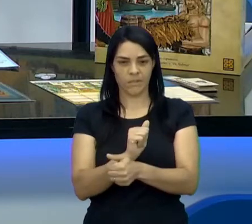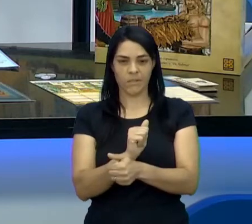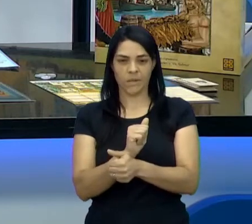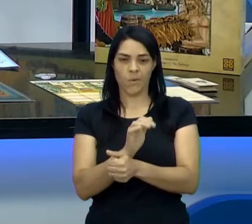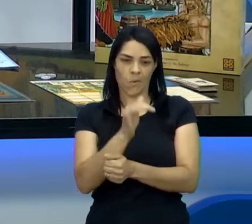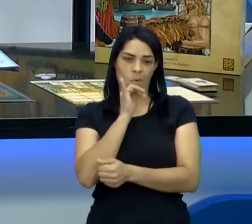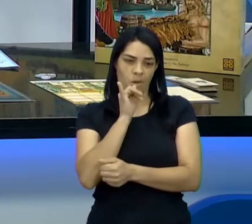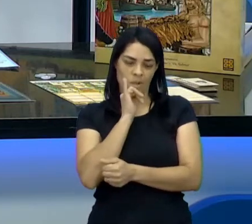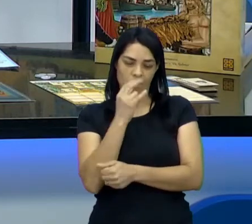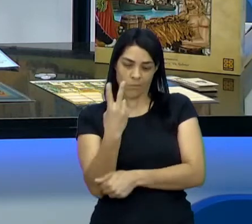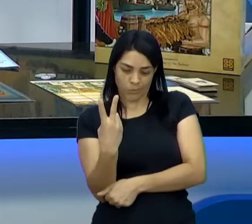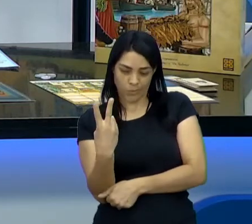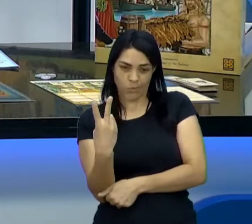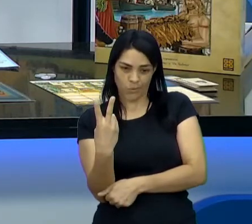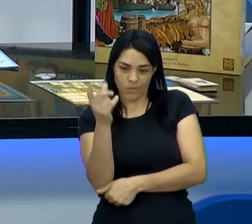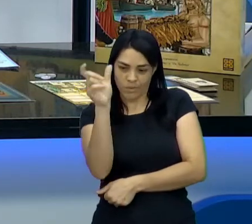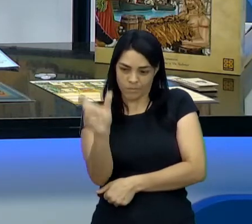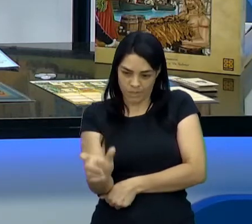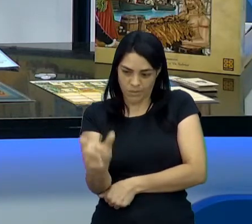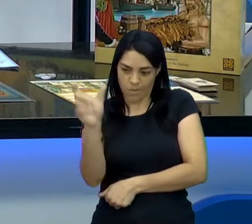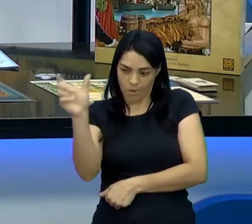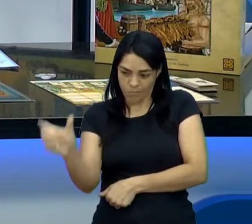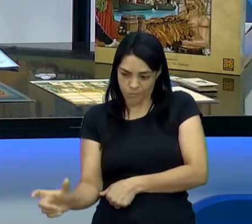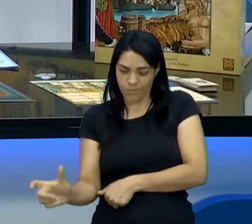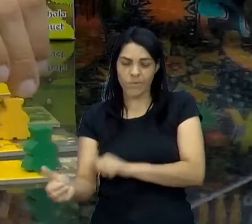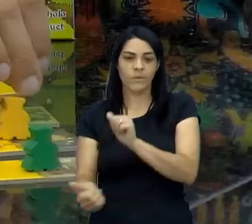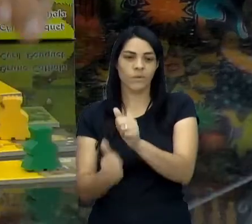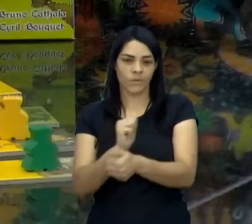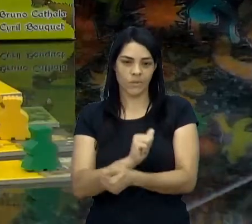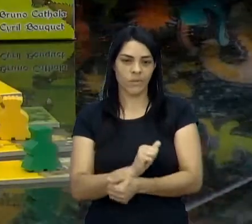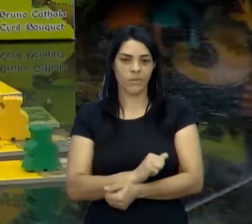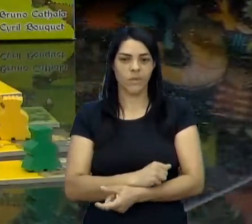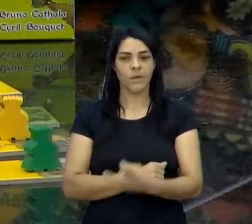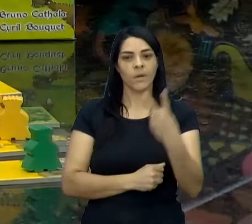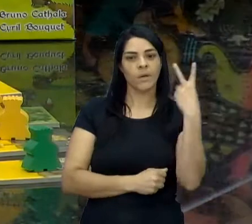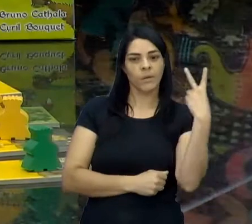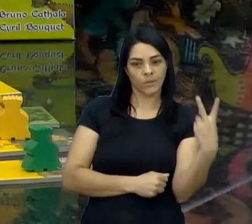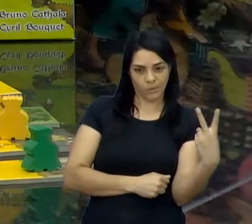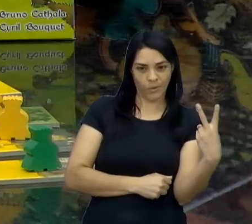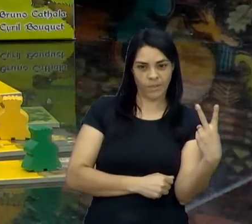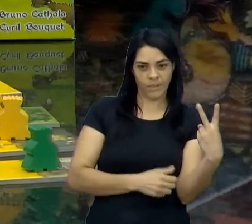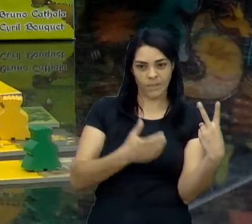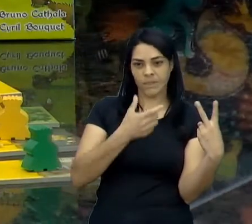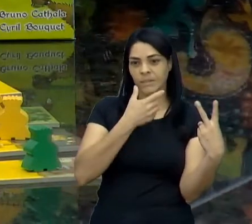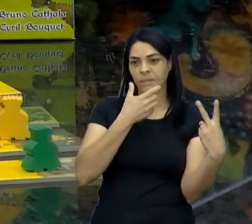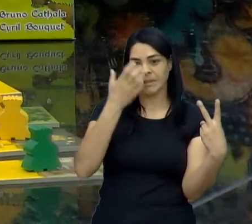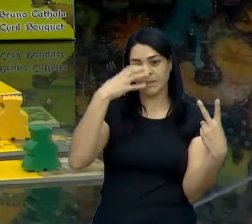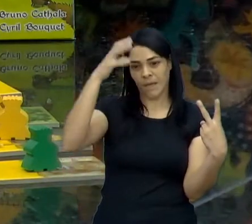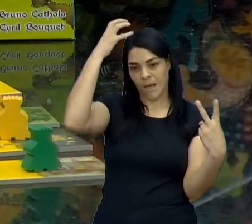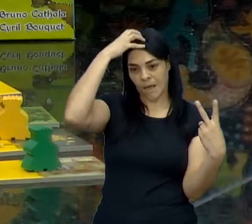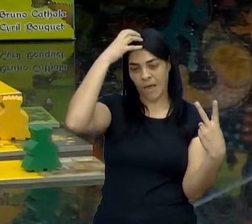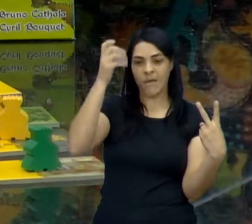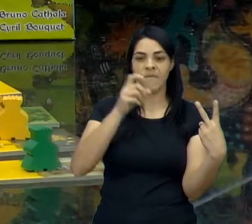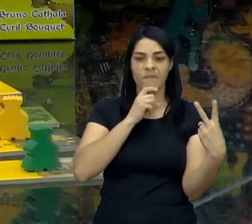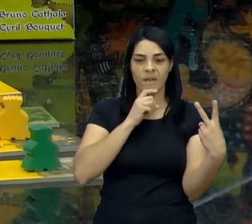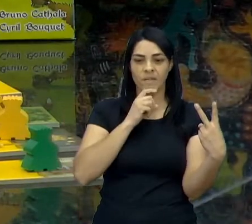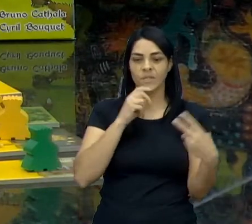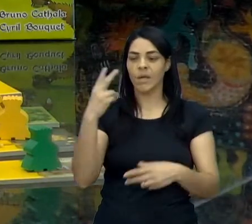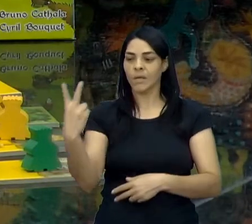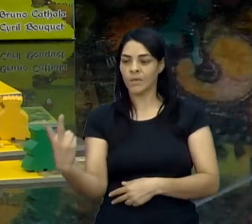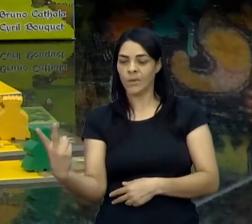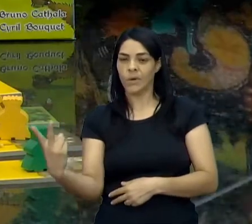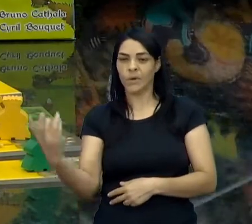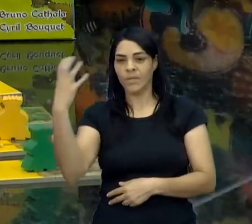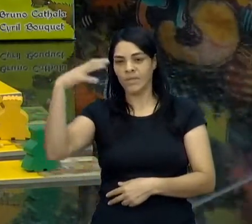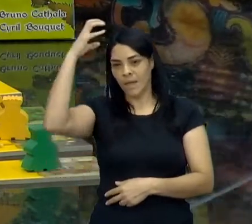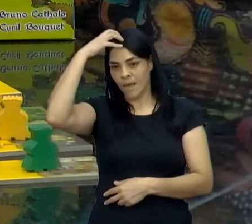2 jogadores, então tem 2 reis de cada jogador. Tem 2 reis verdes e 2 reis amarelos. Cada jogador pega uma